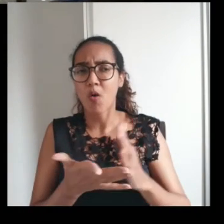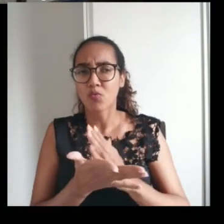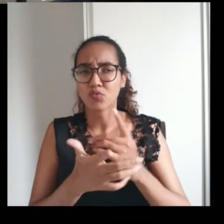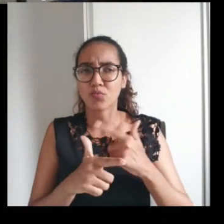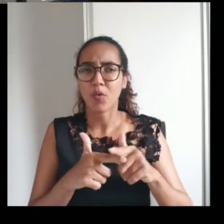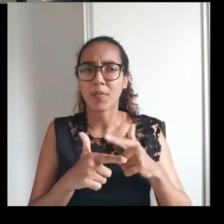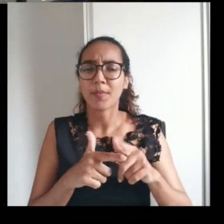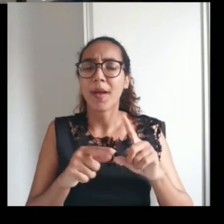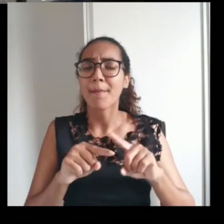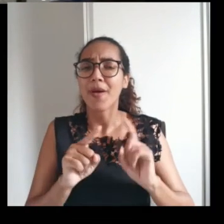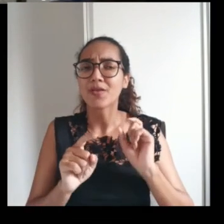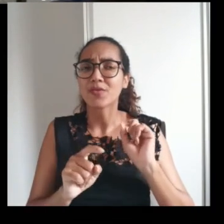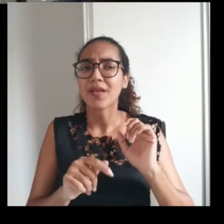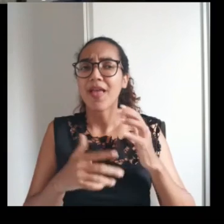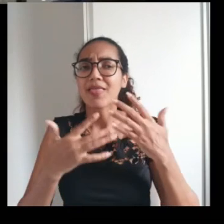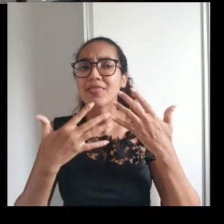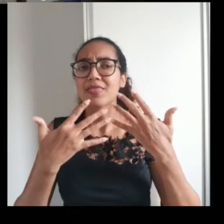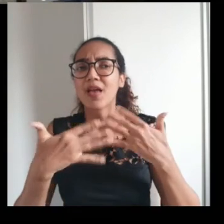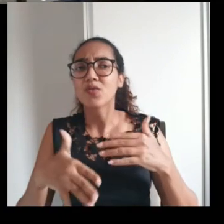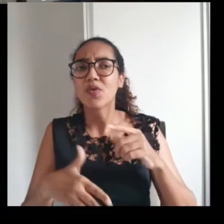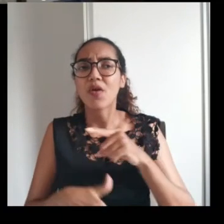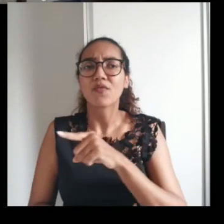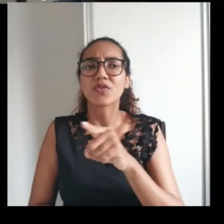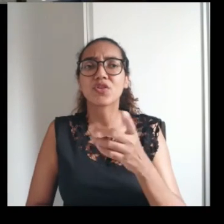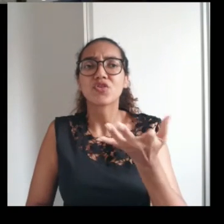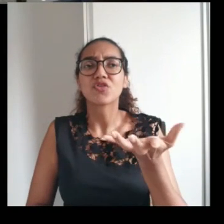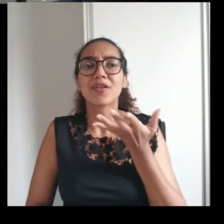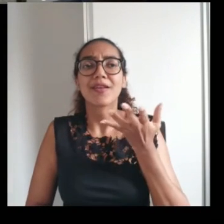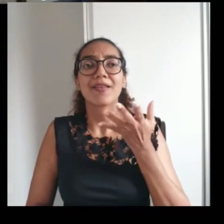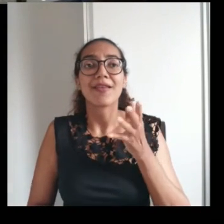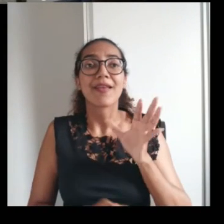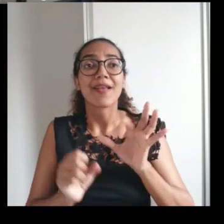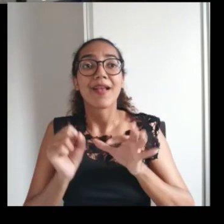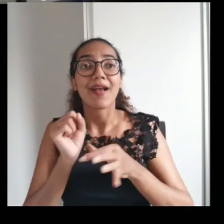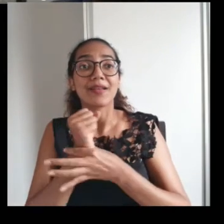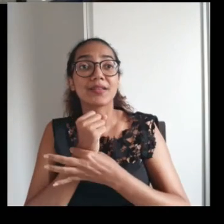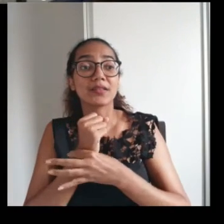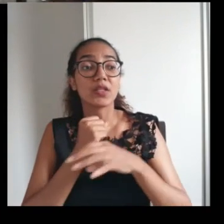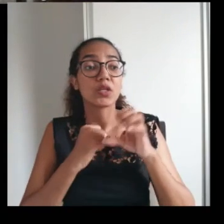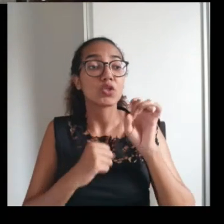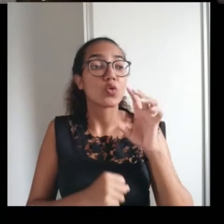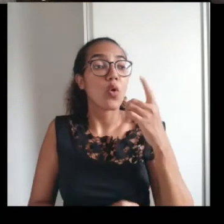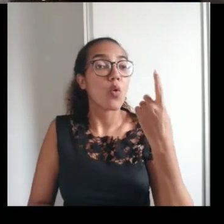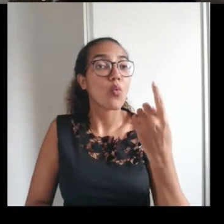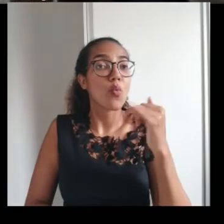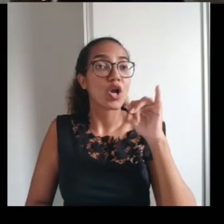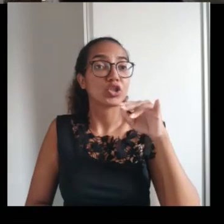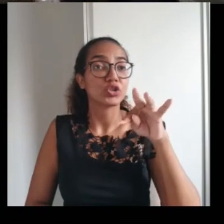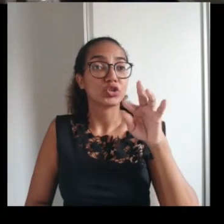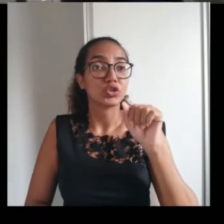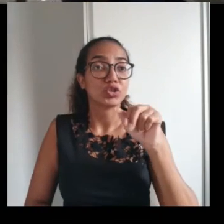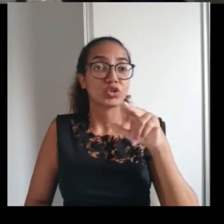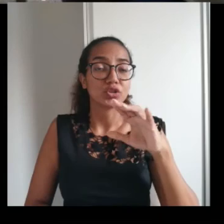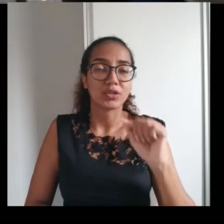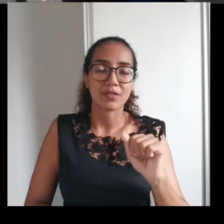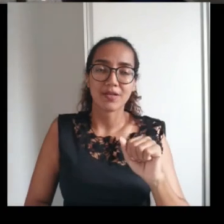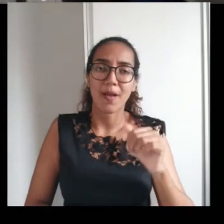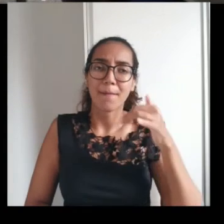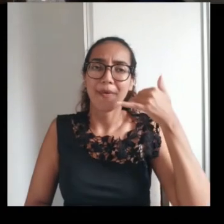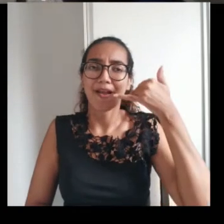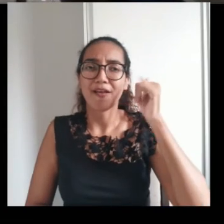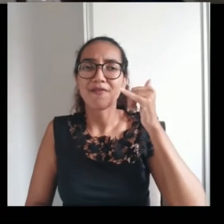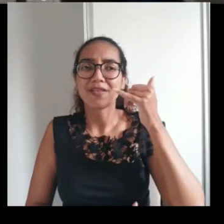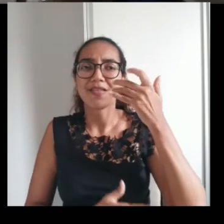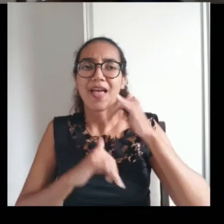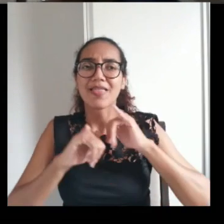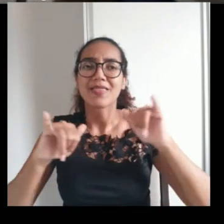você querer garantir uma única instância daquele objeto, para evitar perda de dados, duplicação, que foi o que eu falei agora,